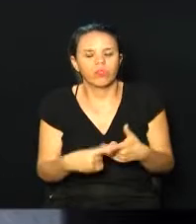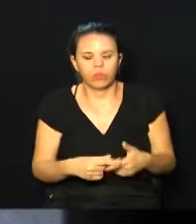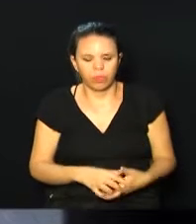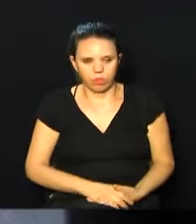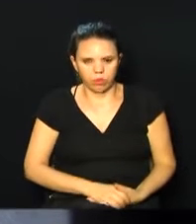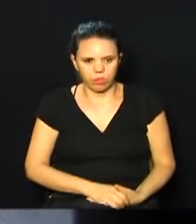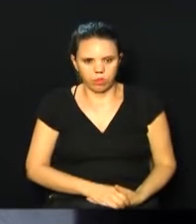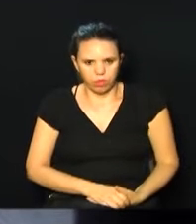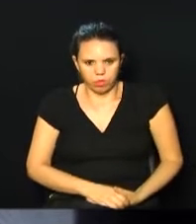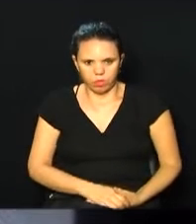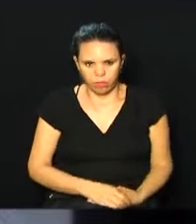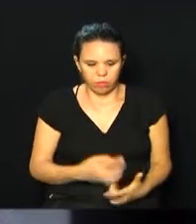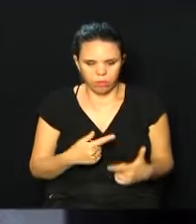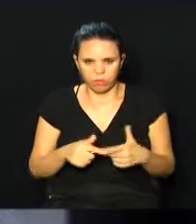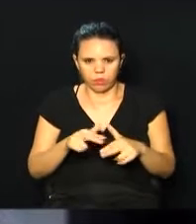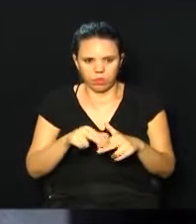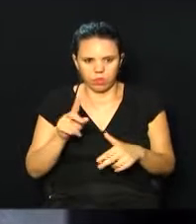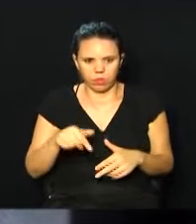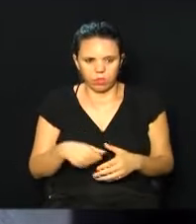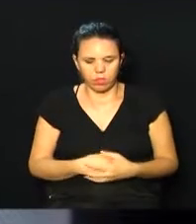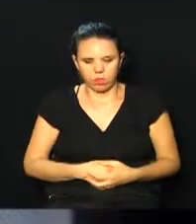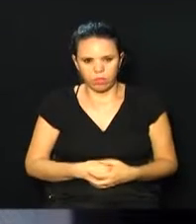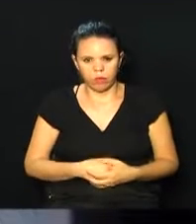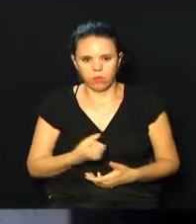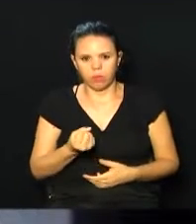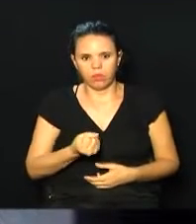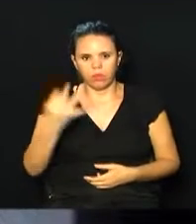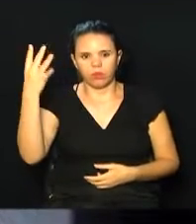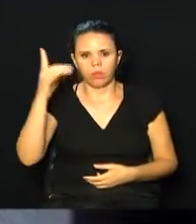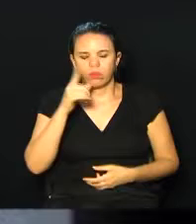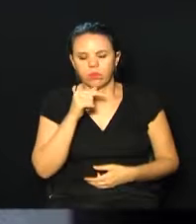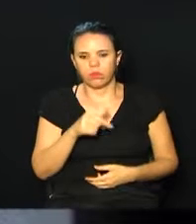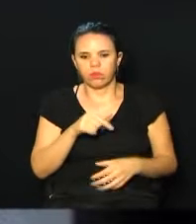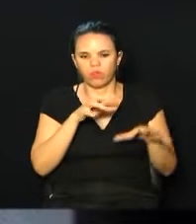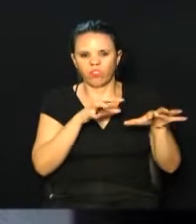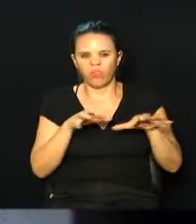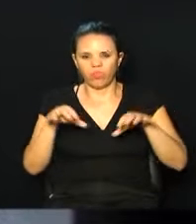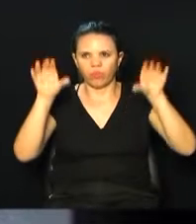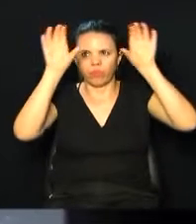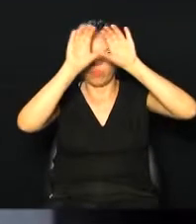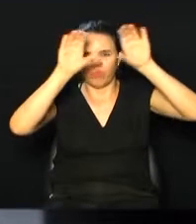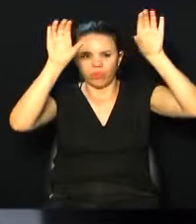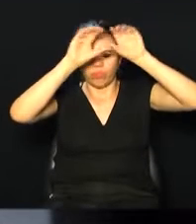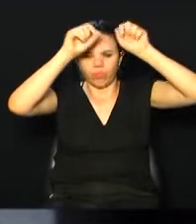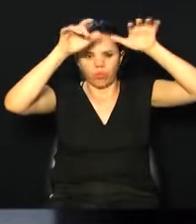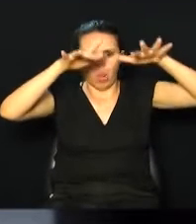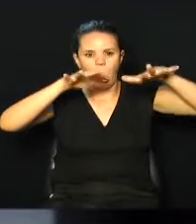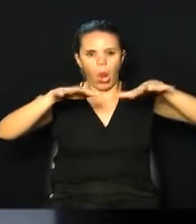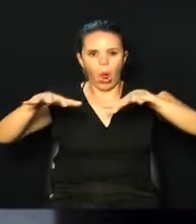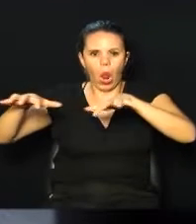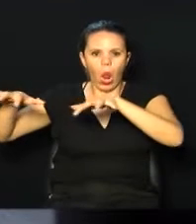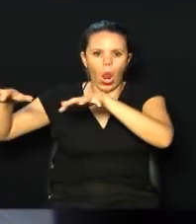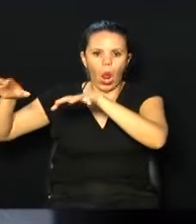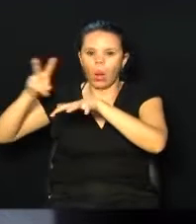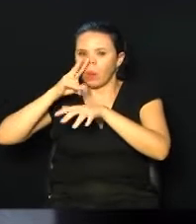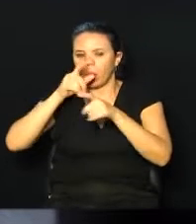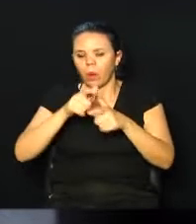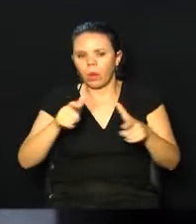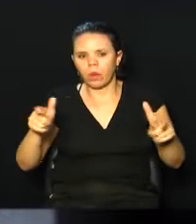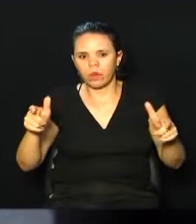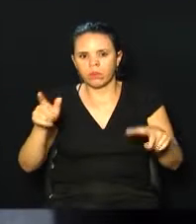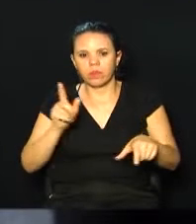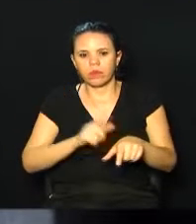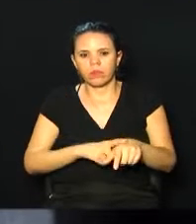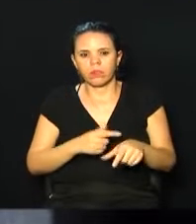as razões, uma delas é essa, que a quantidade de água que tem caído do céu é muito grande num espaço